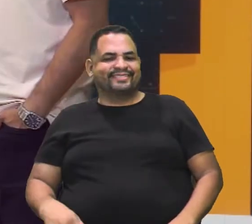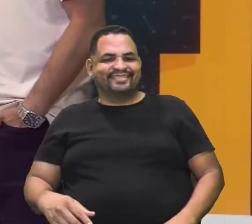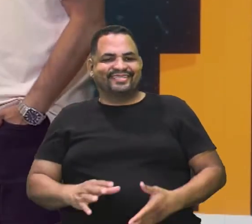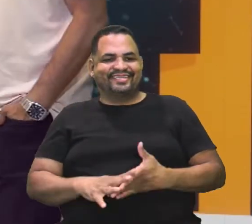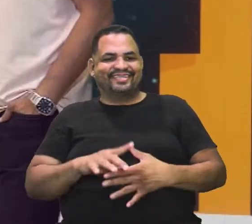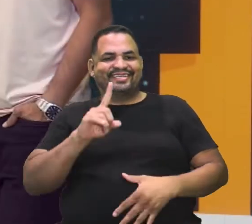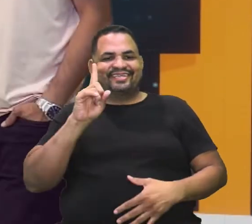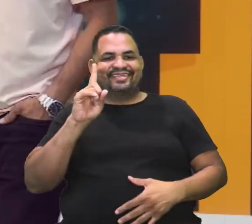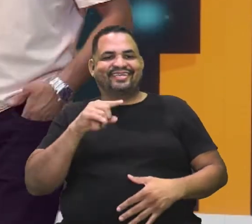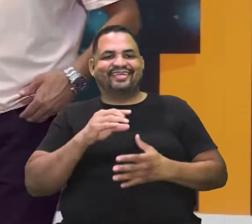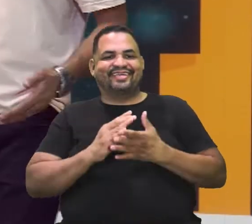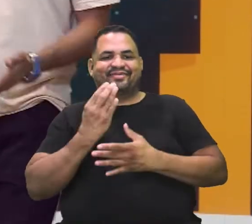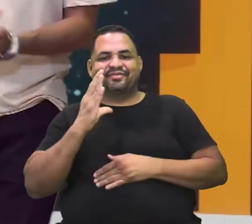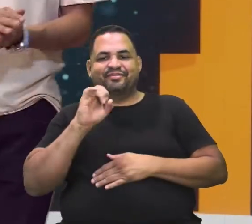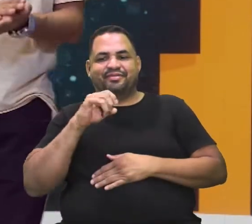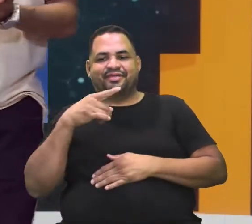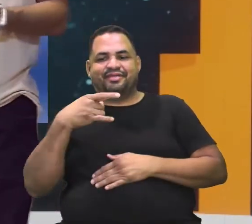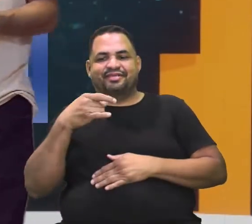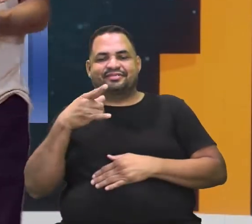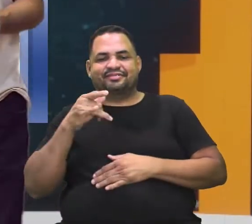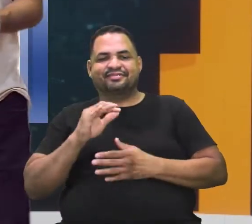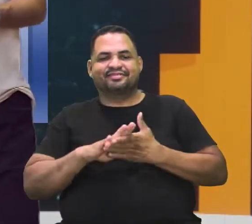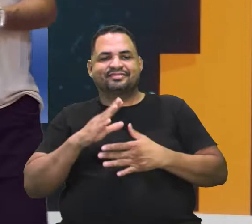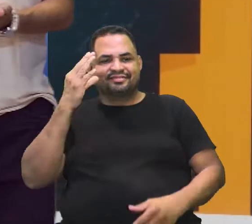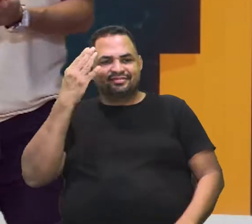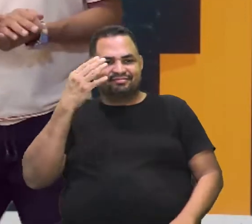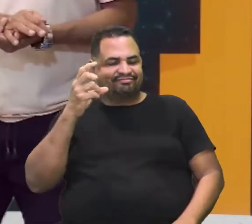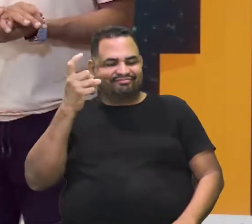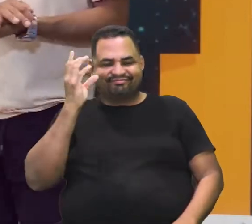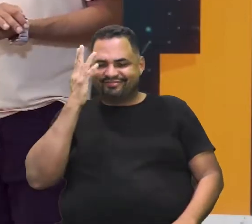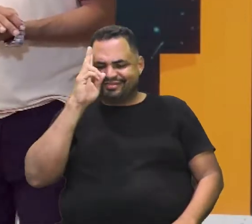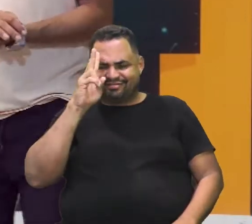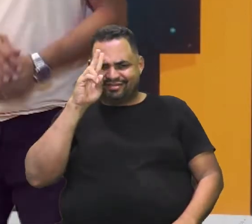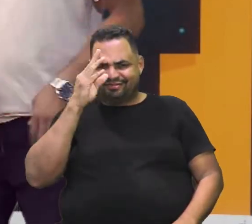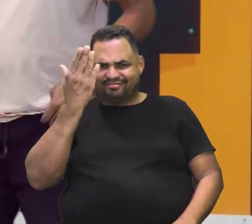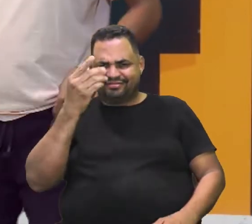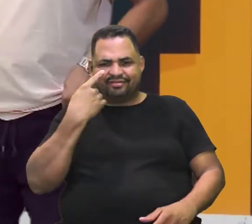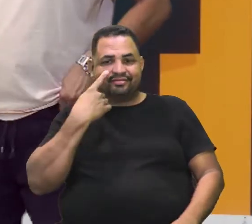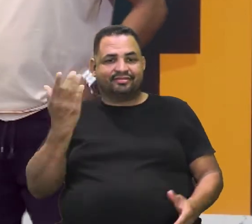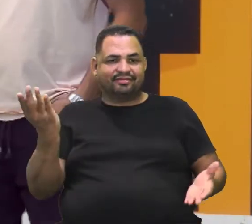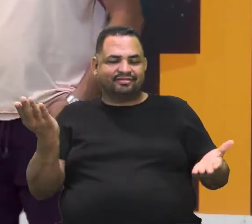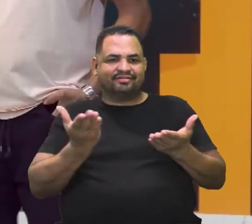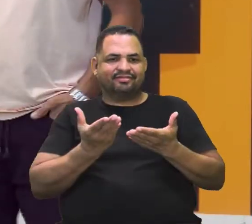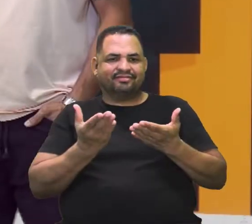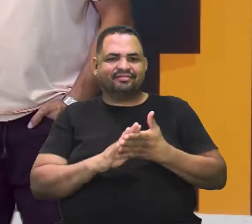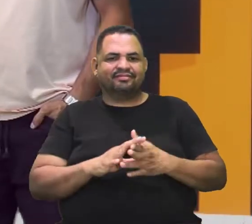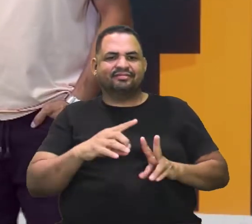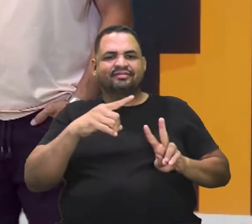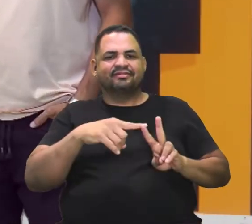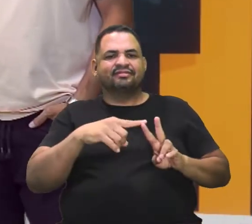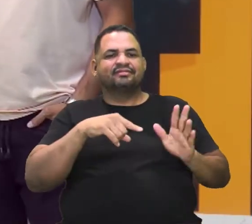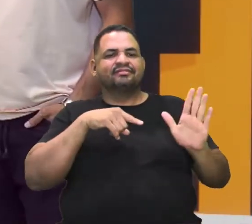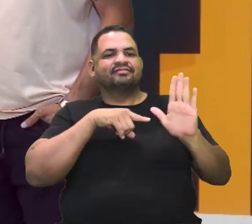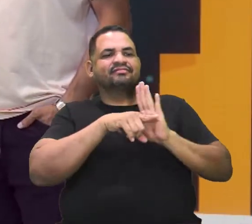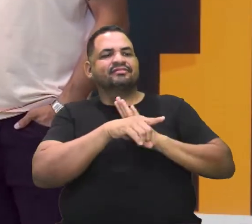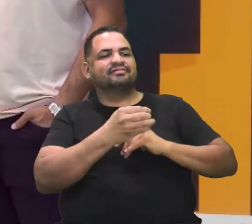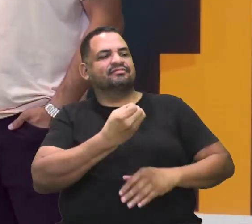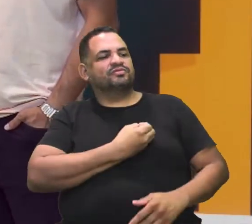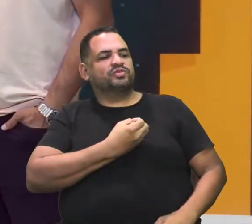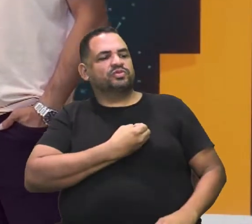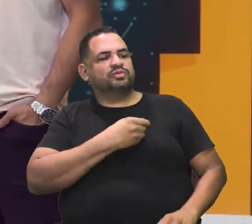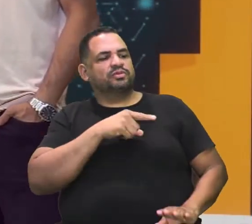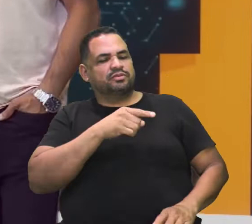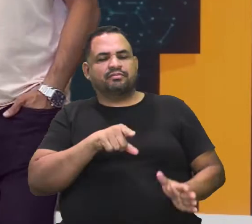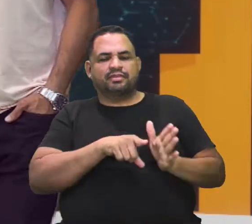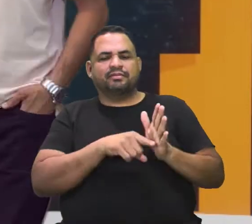complexo. É complexo. É complexo. Você lembra disso? Não lembra? Então tá vendo agora? Beleza. A raiz quadrada pergunta para o número